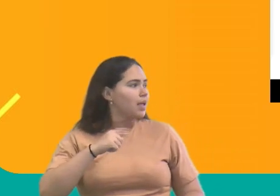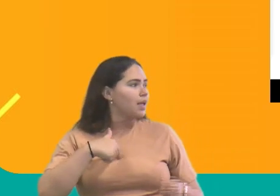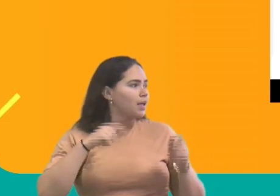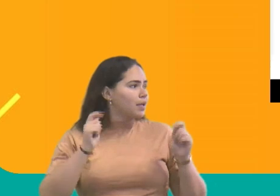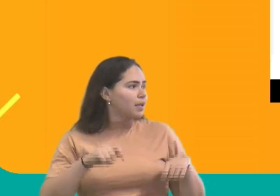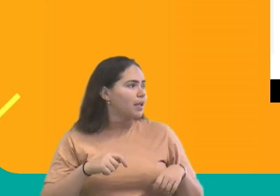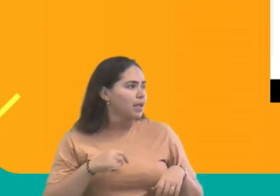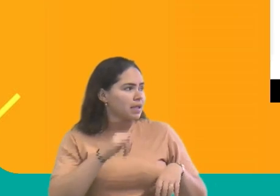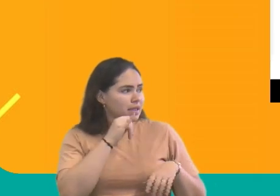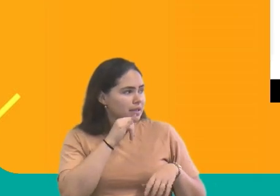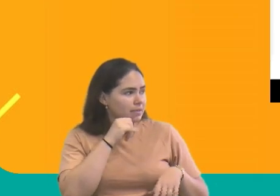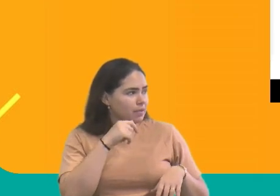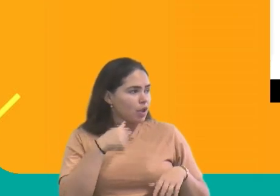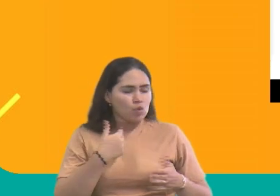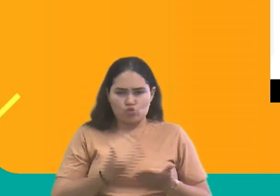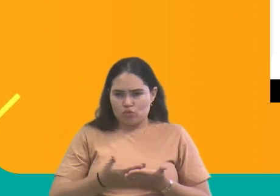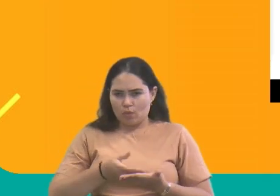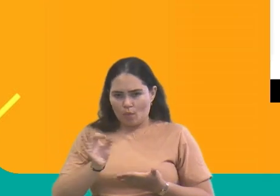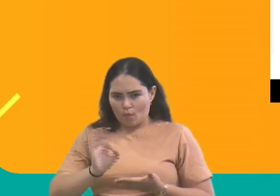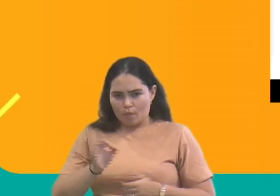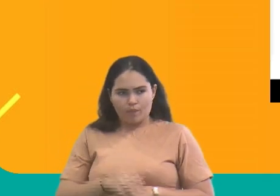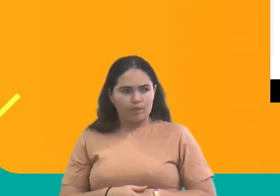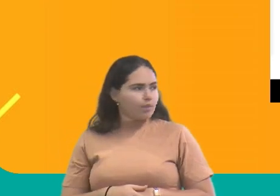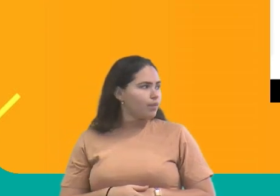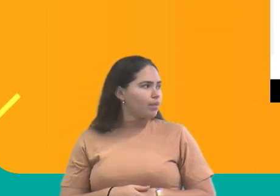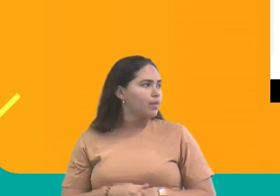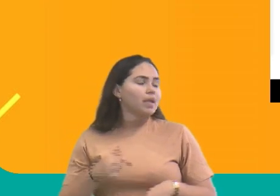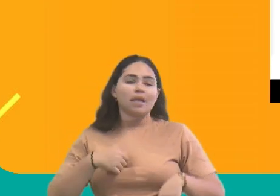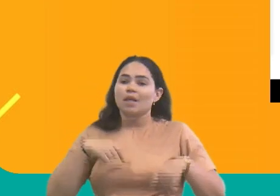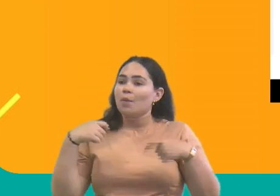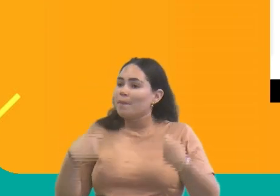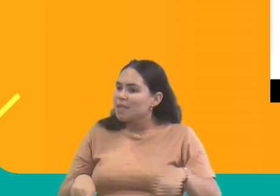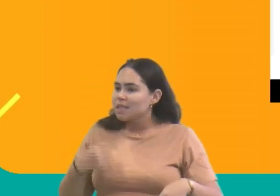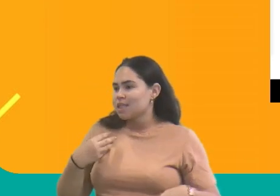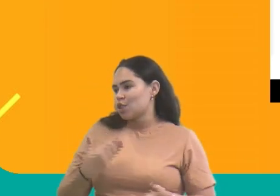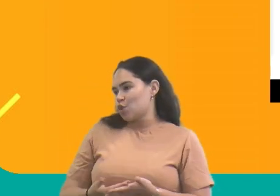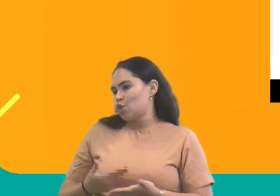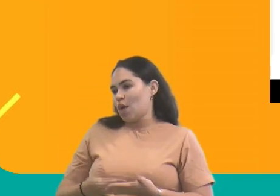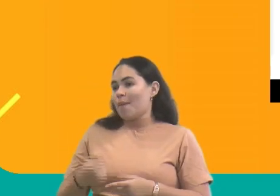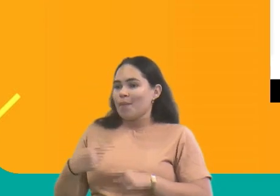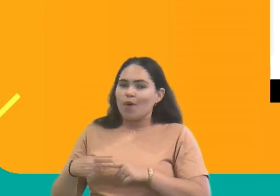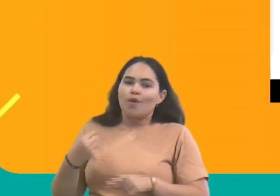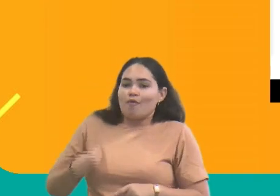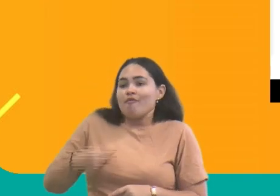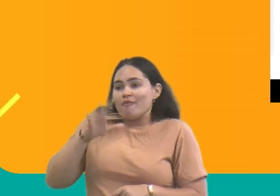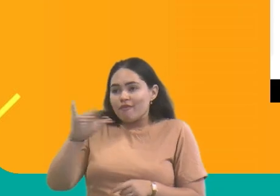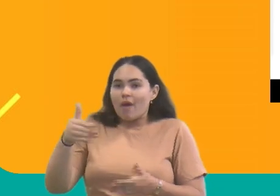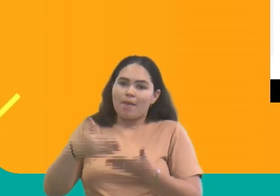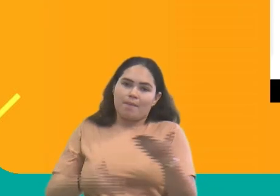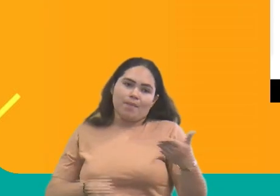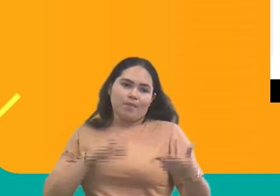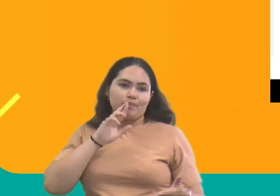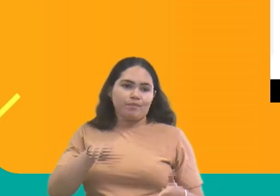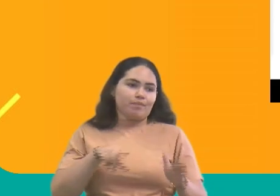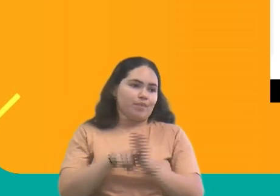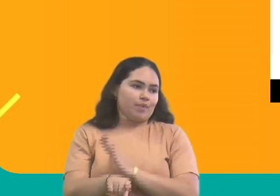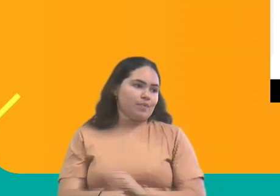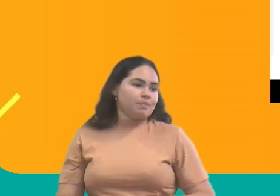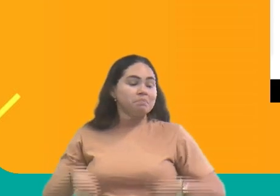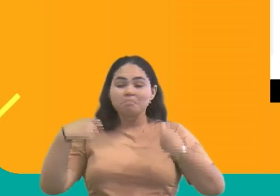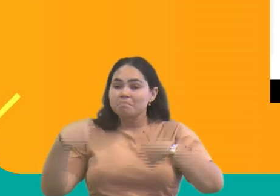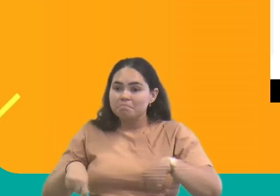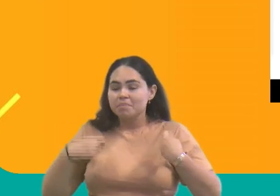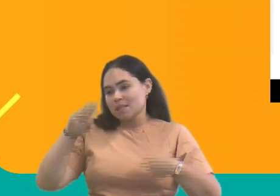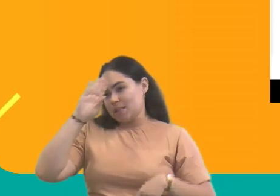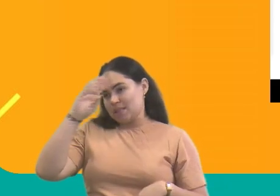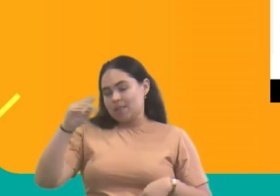não estudar ciclo de nitrogênio? Não posso, porque eu sei que está lá. Um mal necessário. Importante. Exato, é um mal necessário.